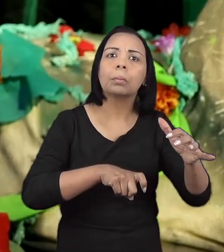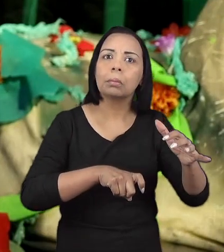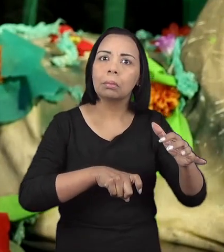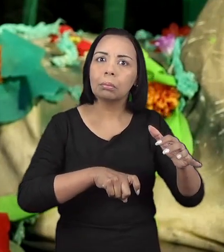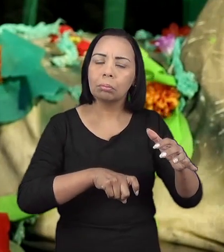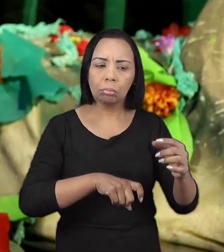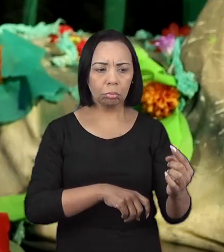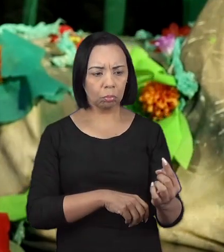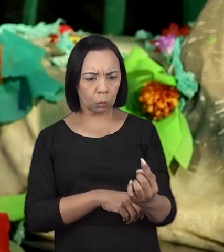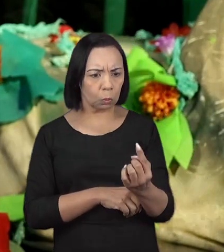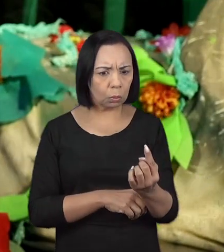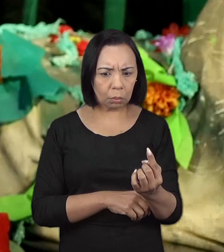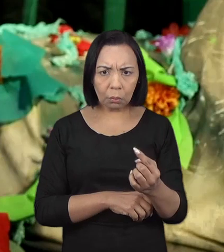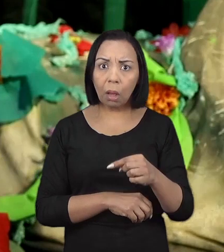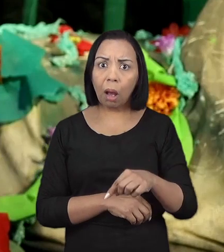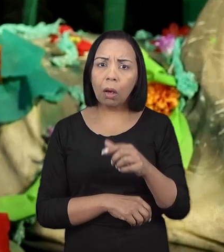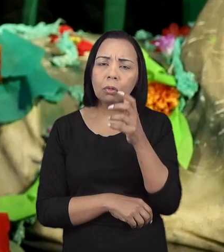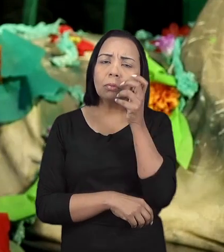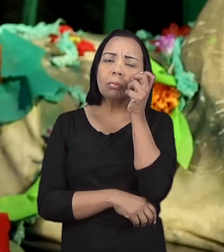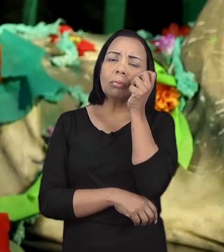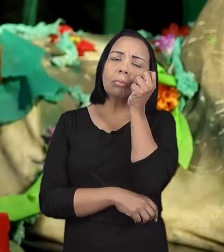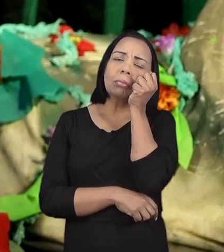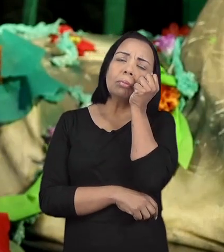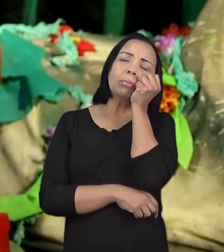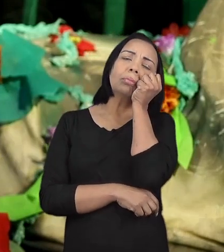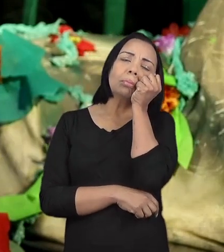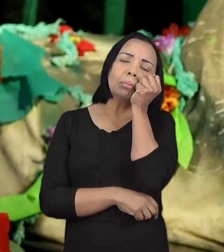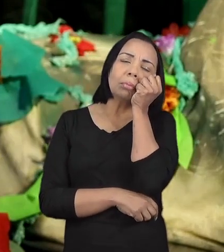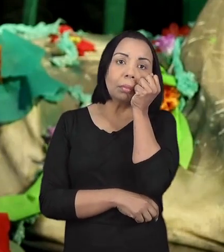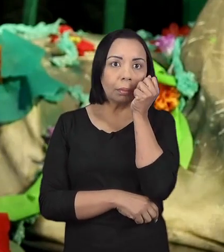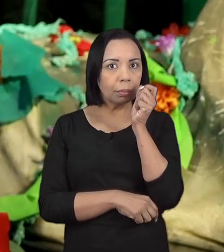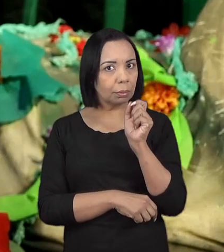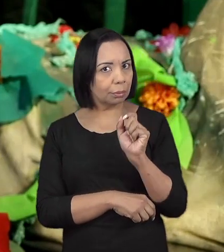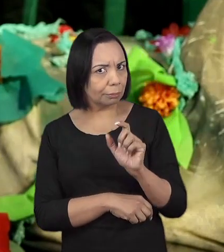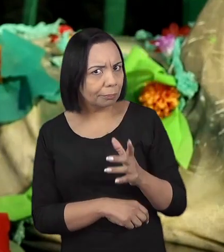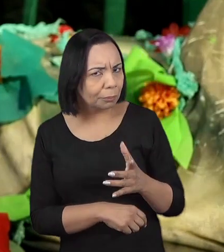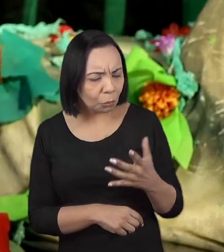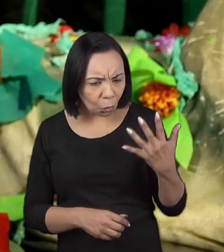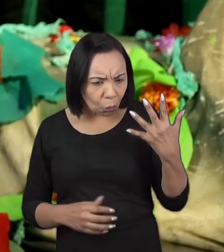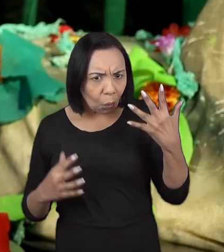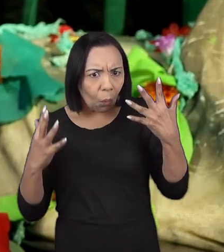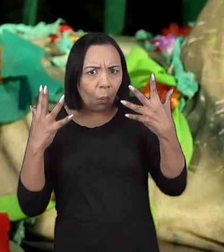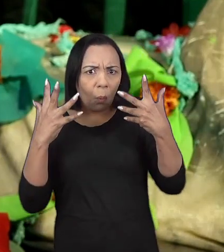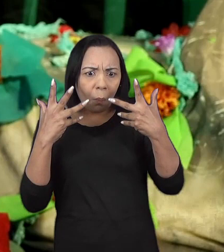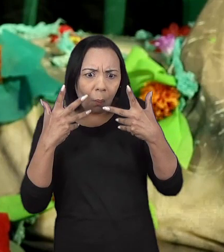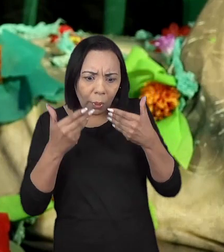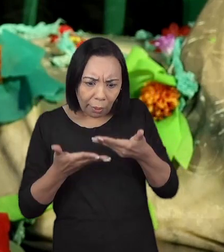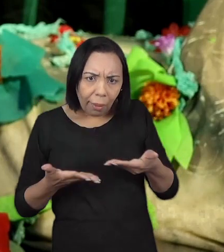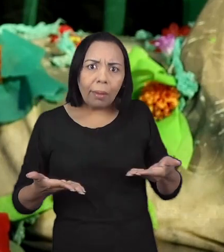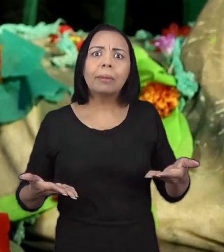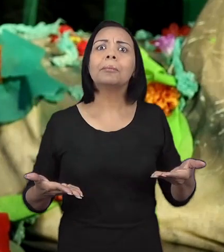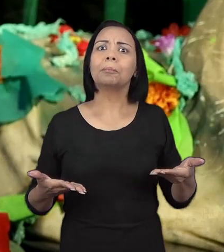Ao entrar em casa, encontraram Branca de Neve dormindo sobre as camas. "Que linda